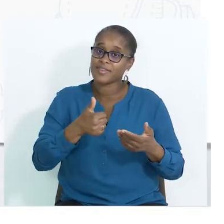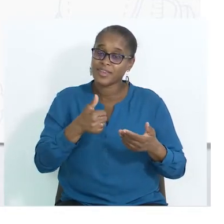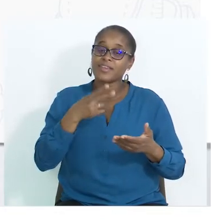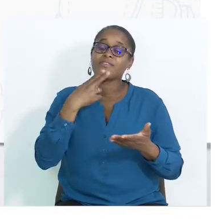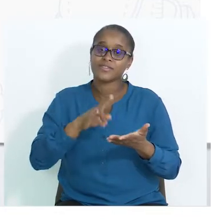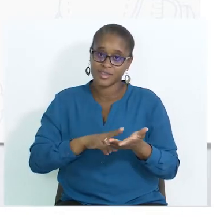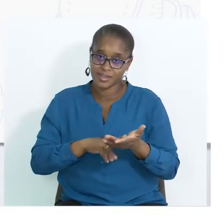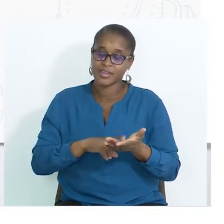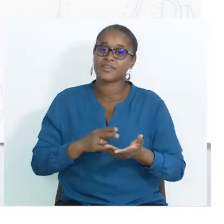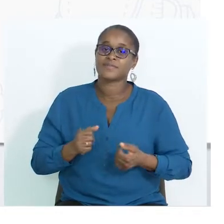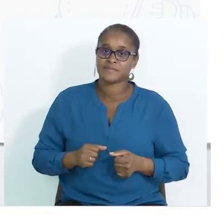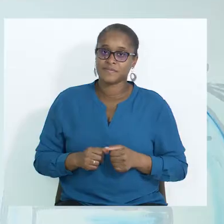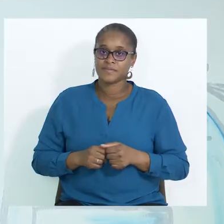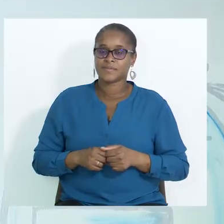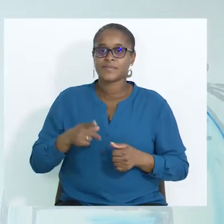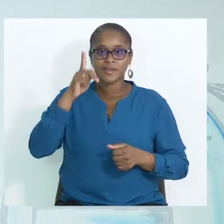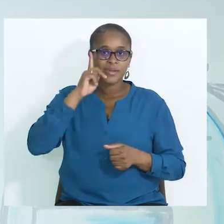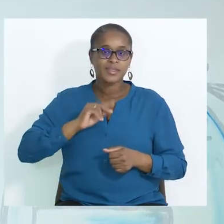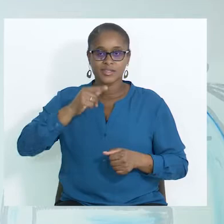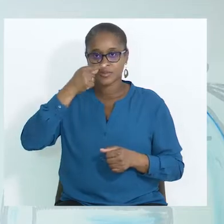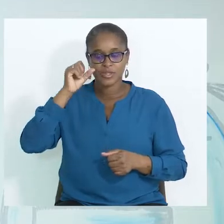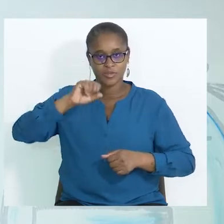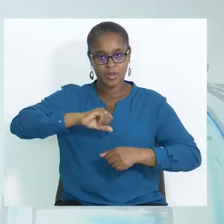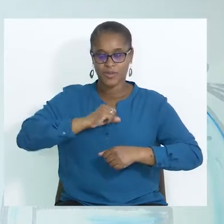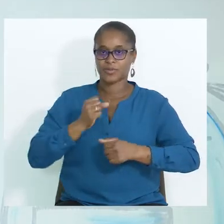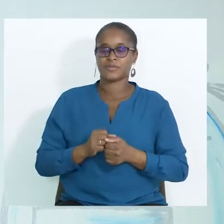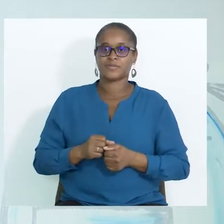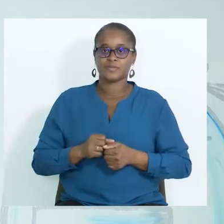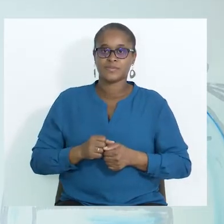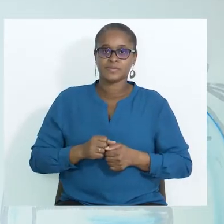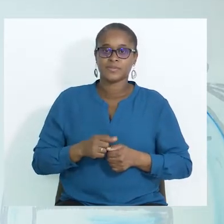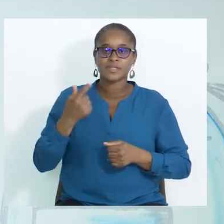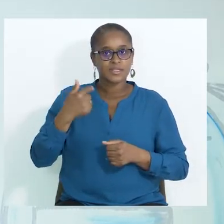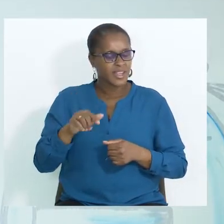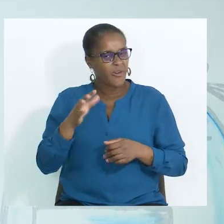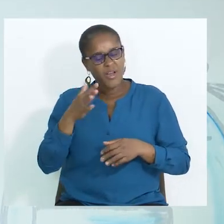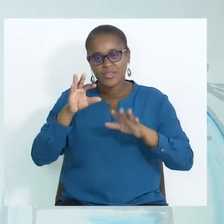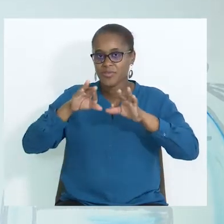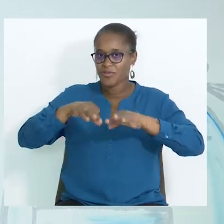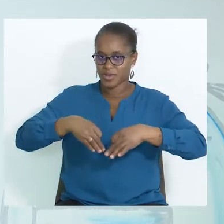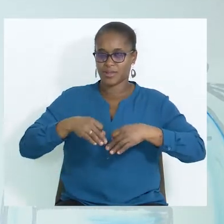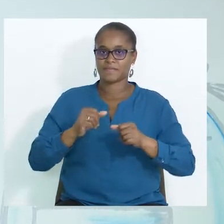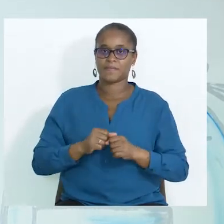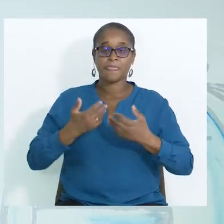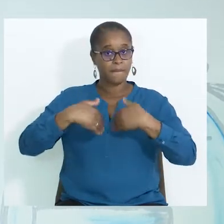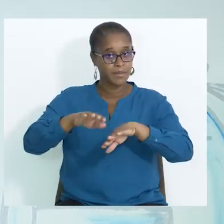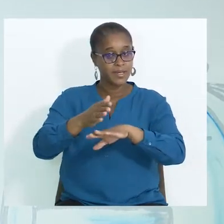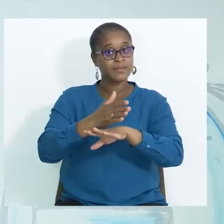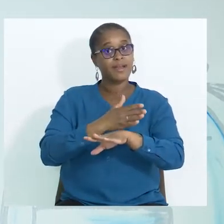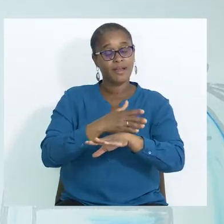exatamente verdadeira Minhas meninas e meus meninos estamos na reta final